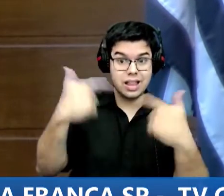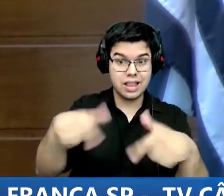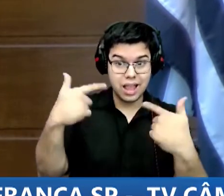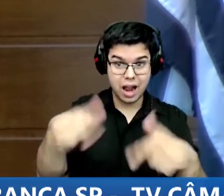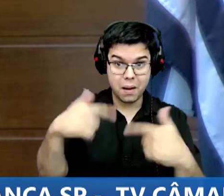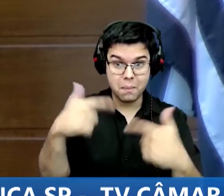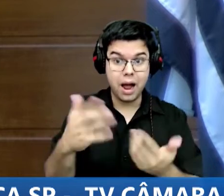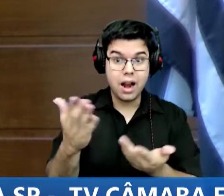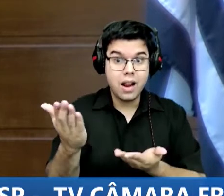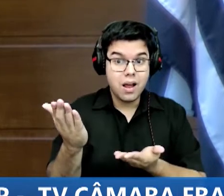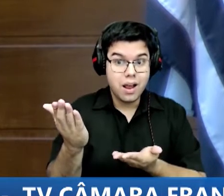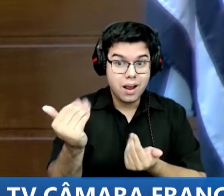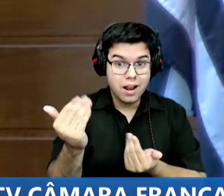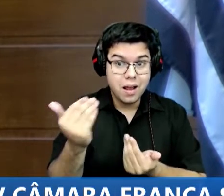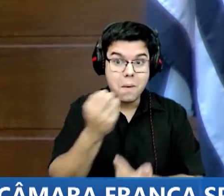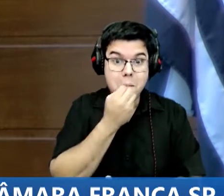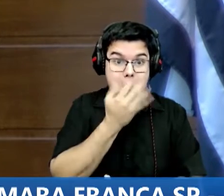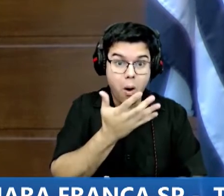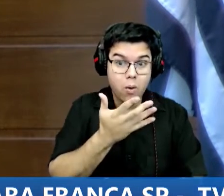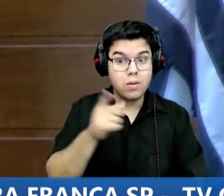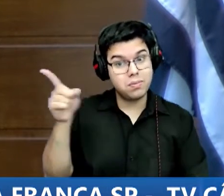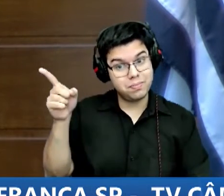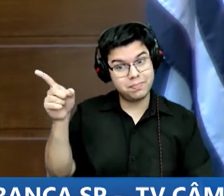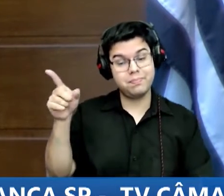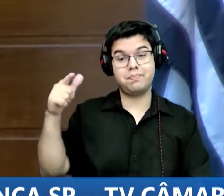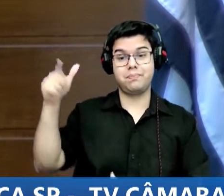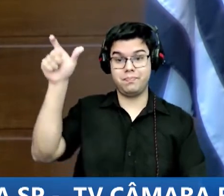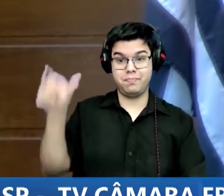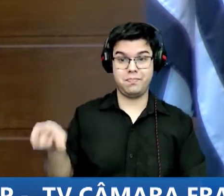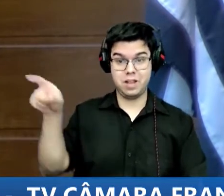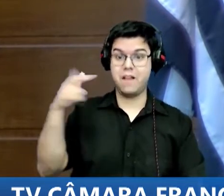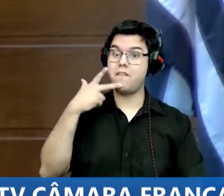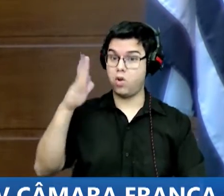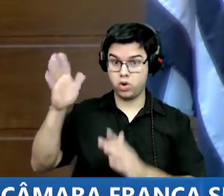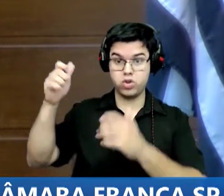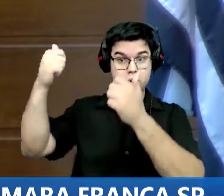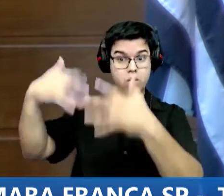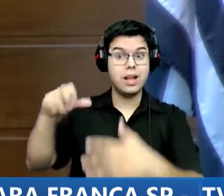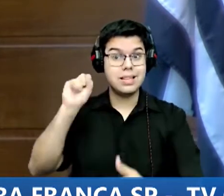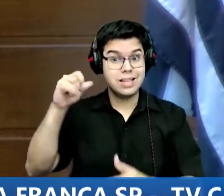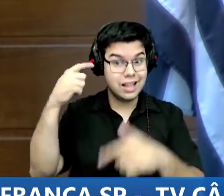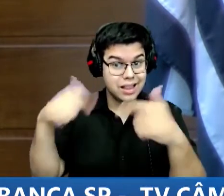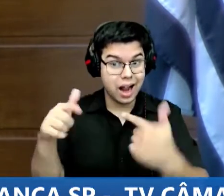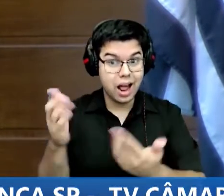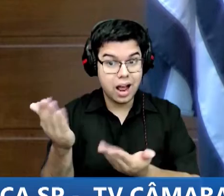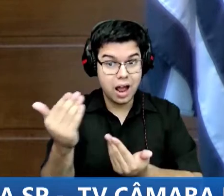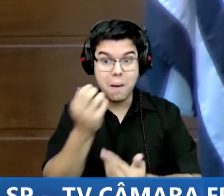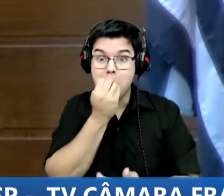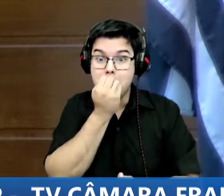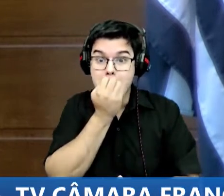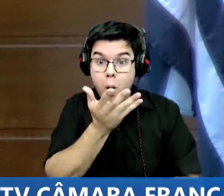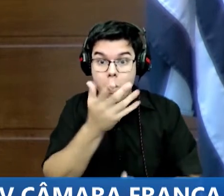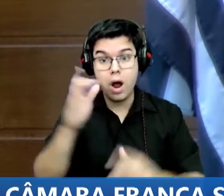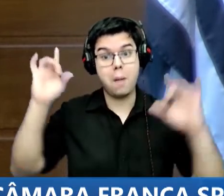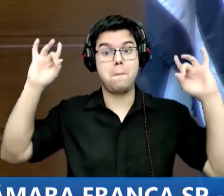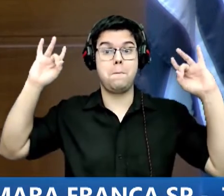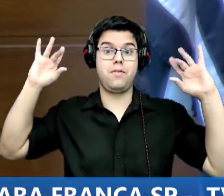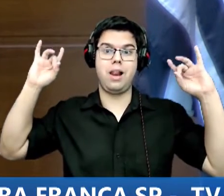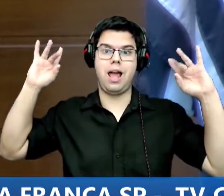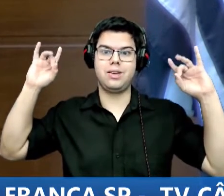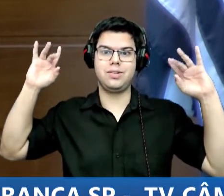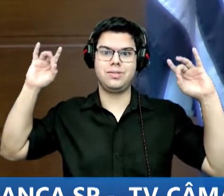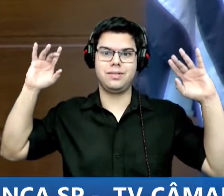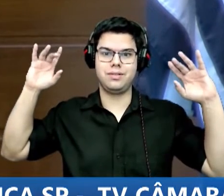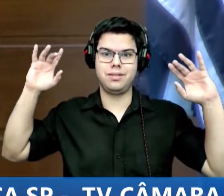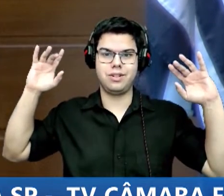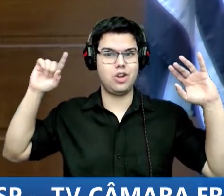Fórum Nacional de Erradicação e Prevenção do Trabalho Infantil, já disse isso. Se trabalho infantil fosse bom, ele era privilégio da classe média. Ele não era dedicado